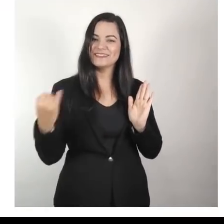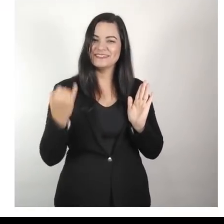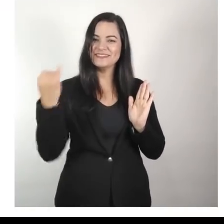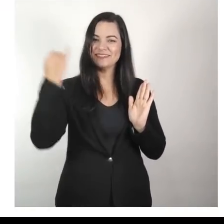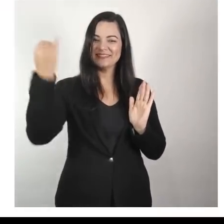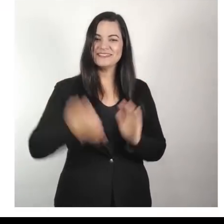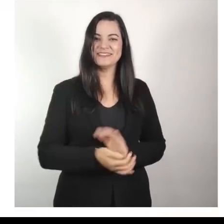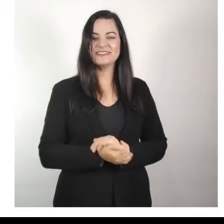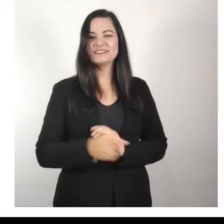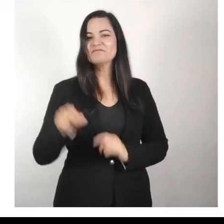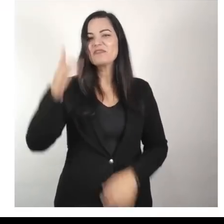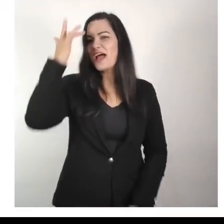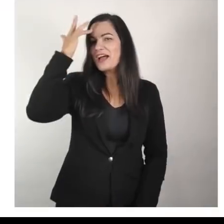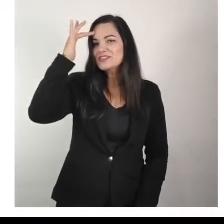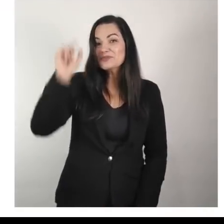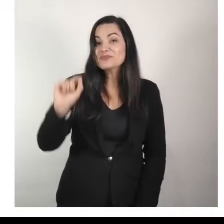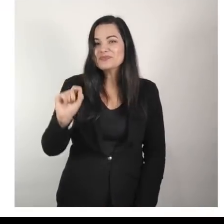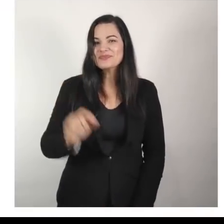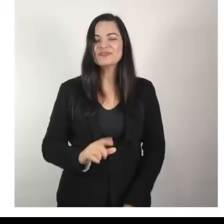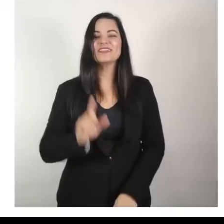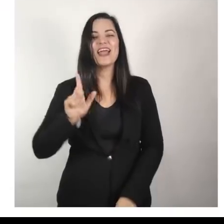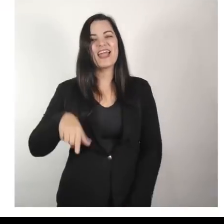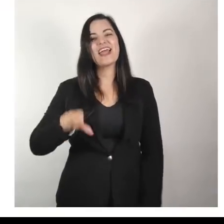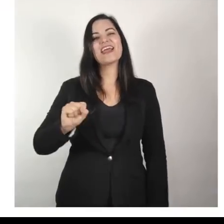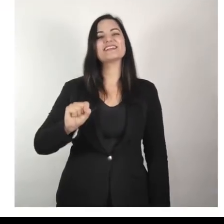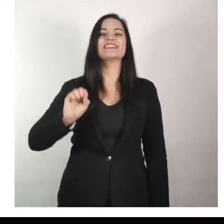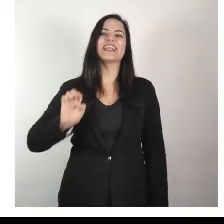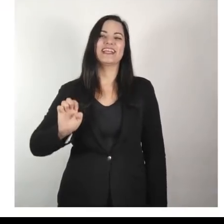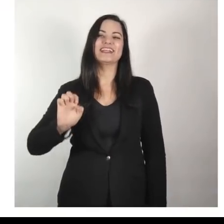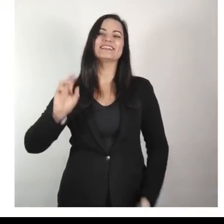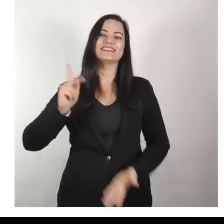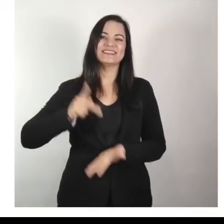acham. Isso mesmo, SE,